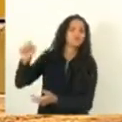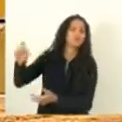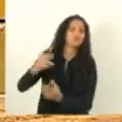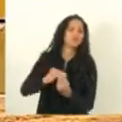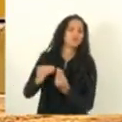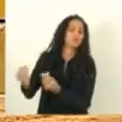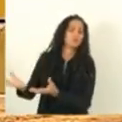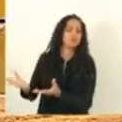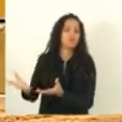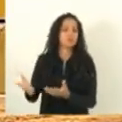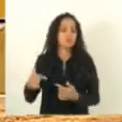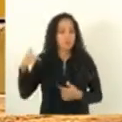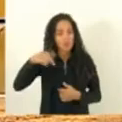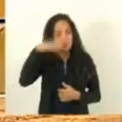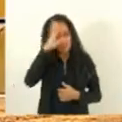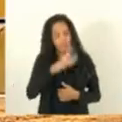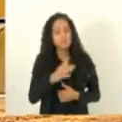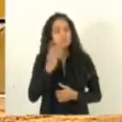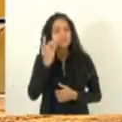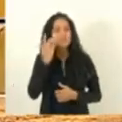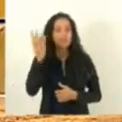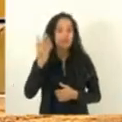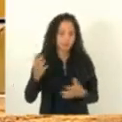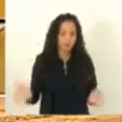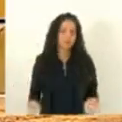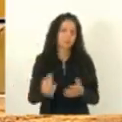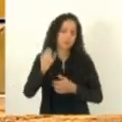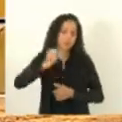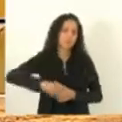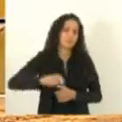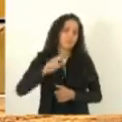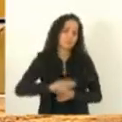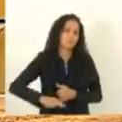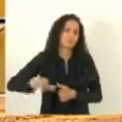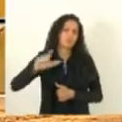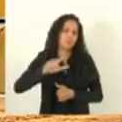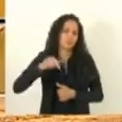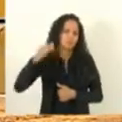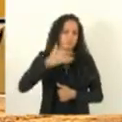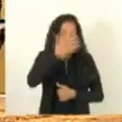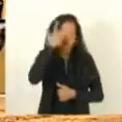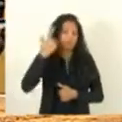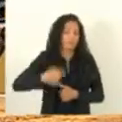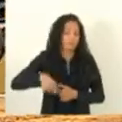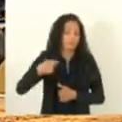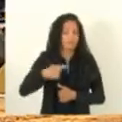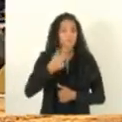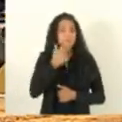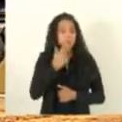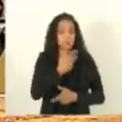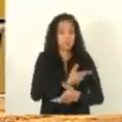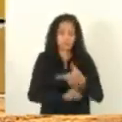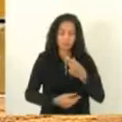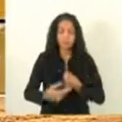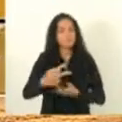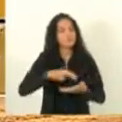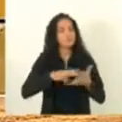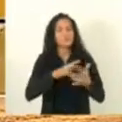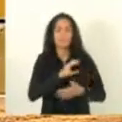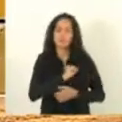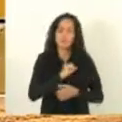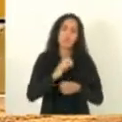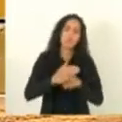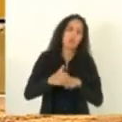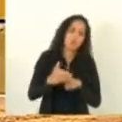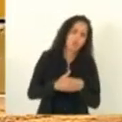facilitar a doação de sangue no Brasil, estimular sempre, como nós estamos estimulando, as pessoas precisam doar sangue, né? É um gesto de amor, é um gesto de